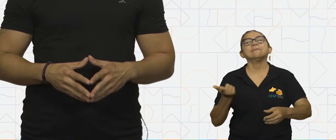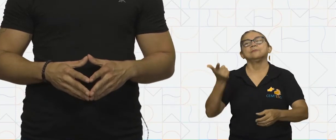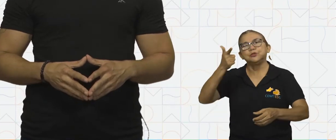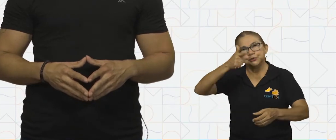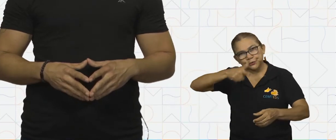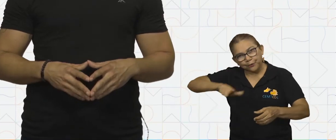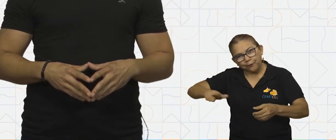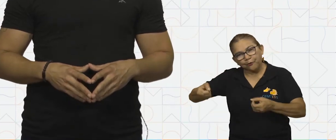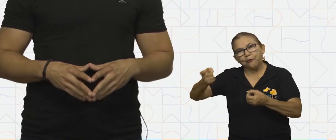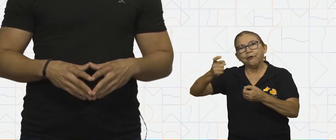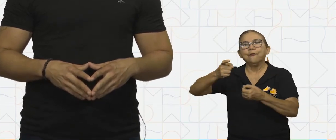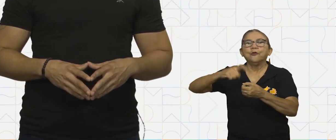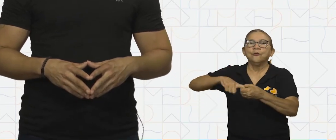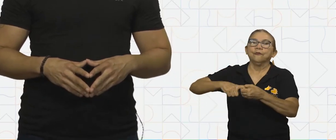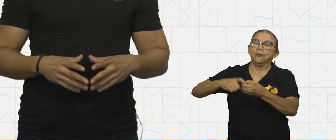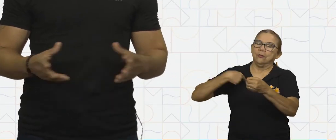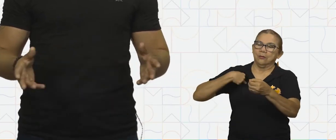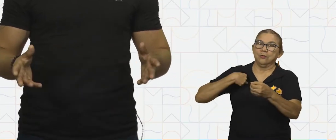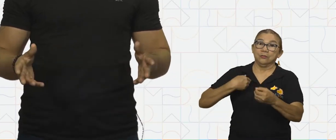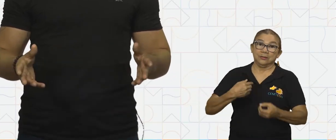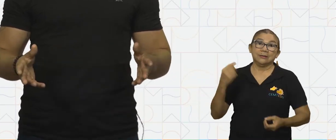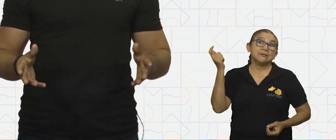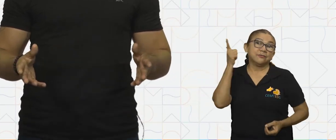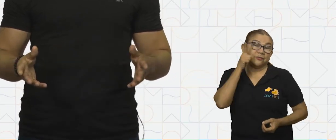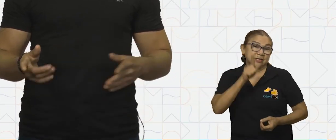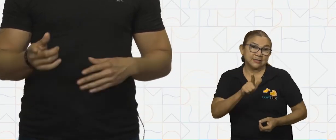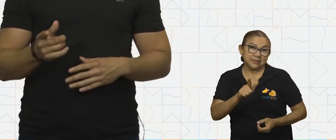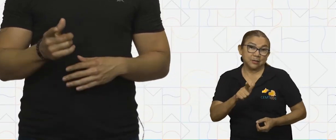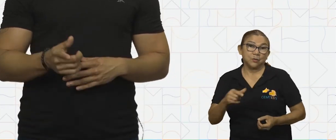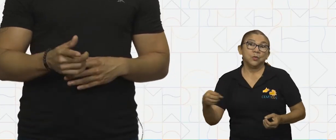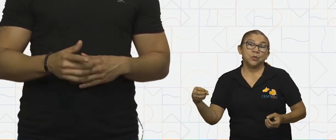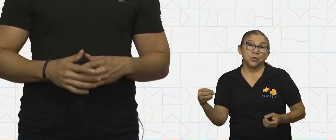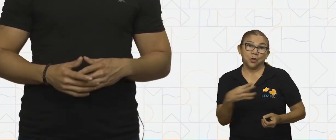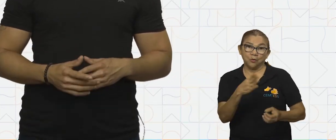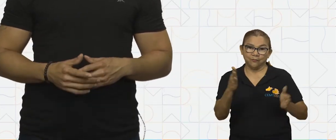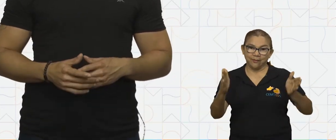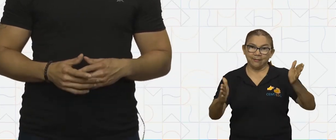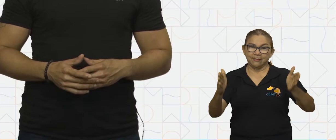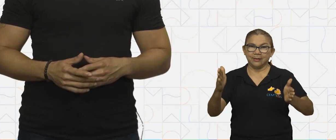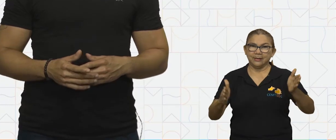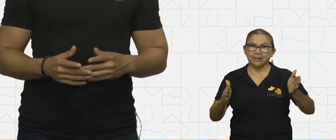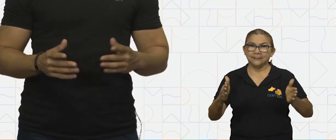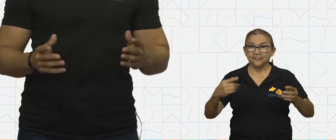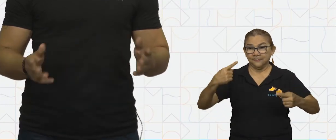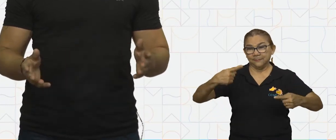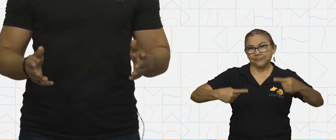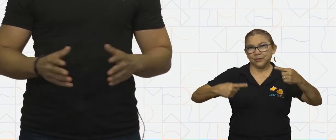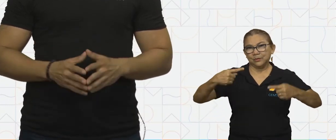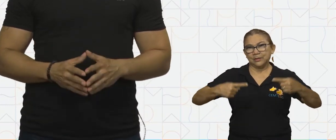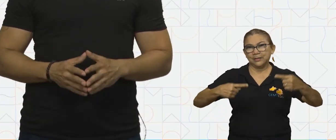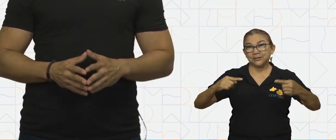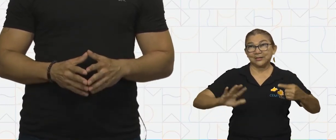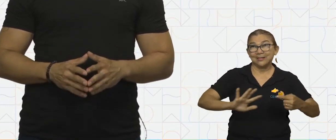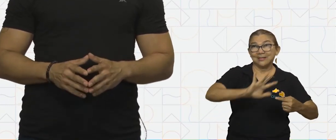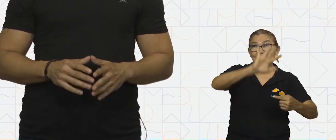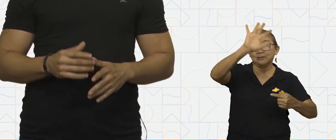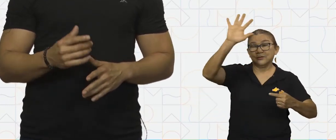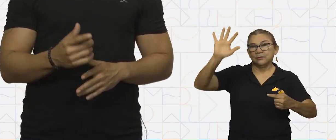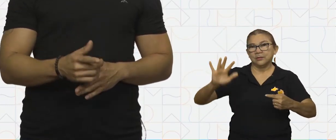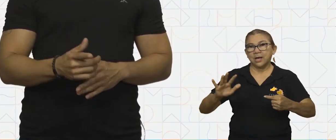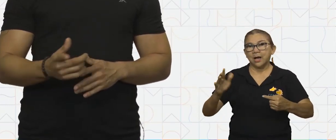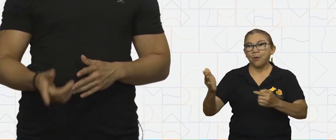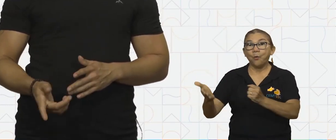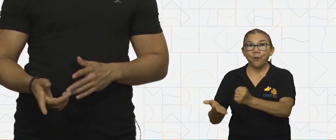de 1950. A nova era Vargas, com sua política nacionalista, recebeu o apoio das classes populares